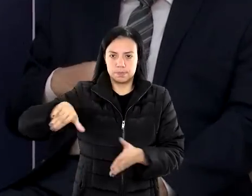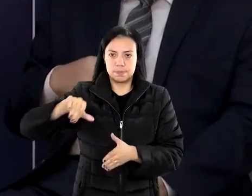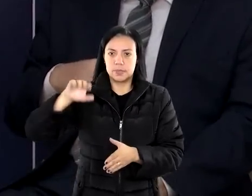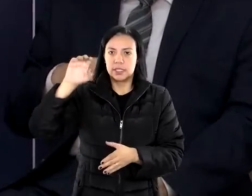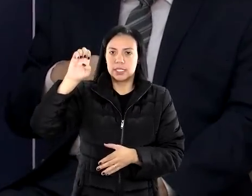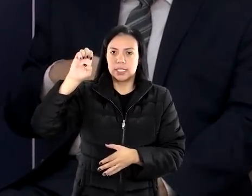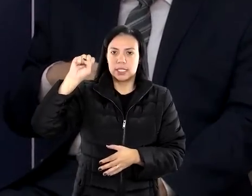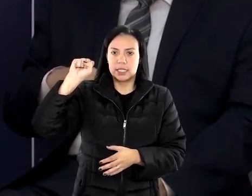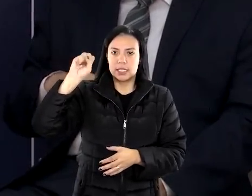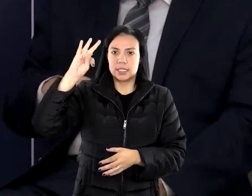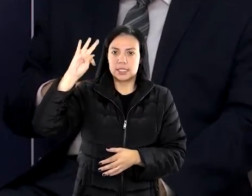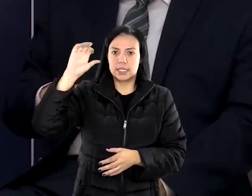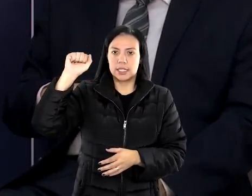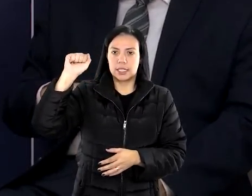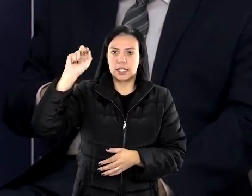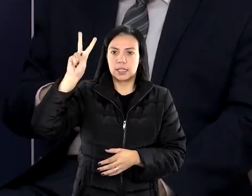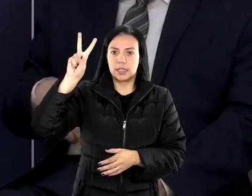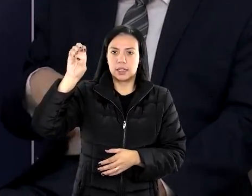E vai para o cartório.